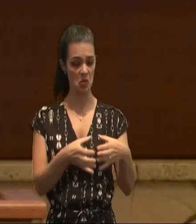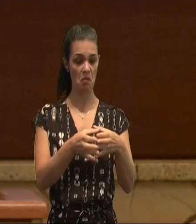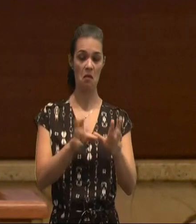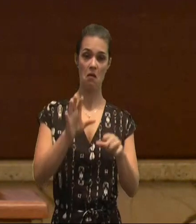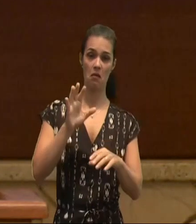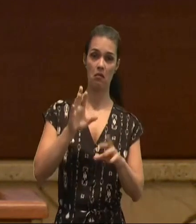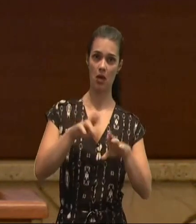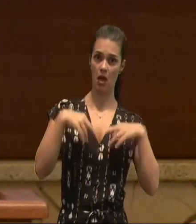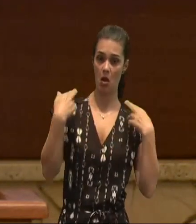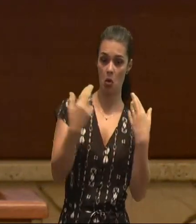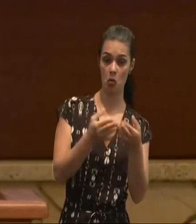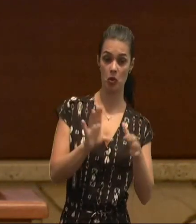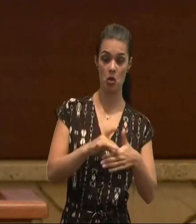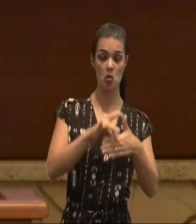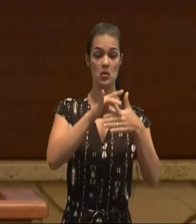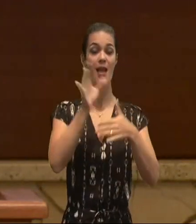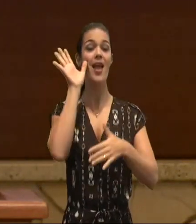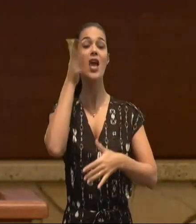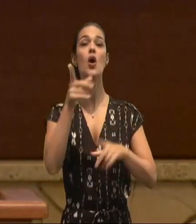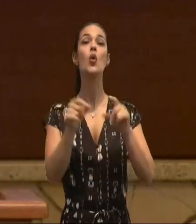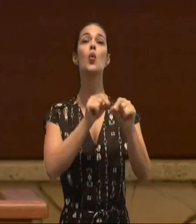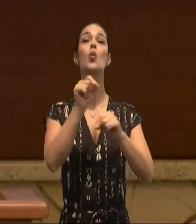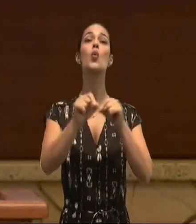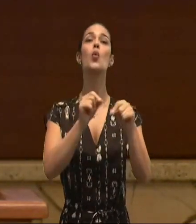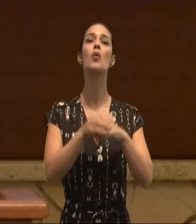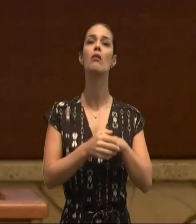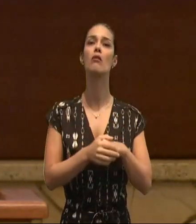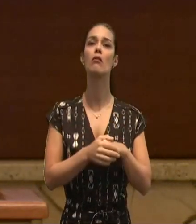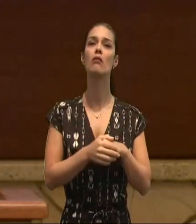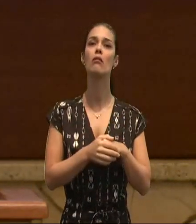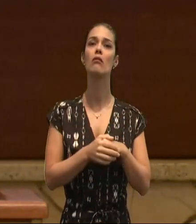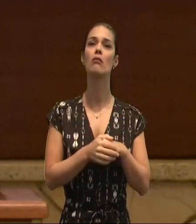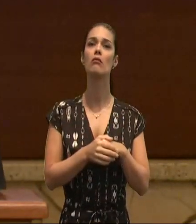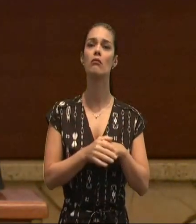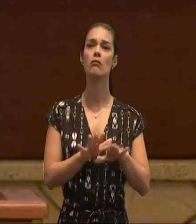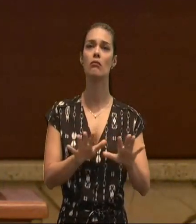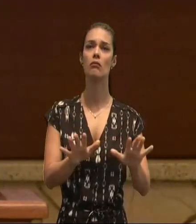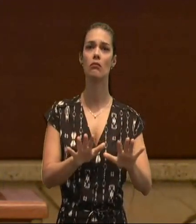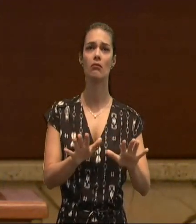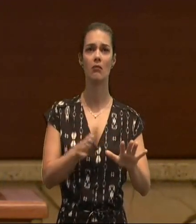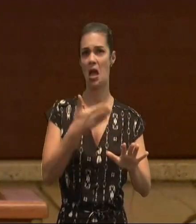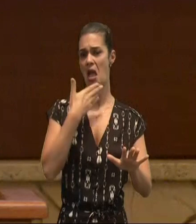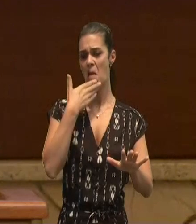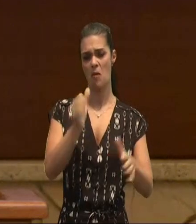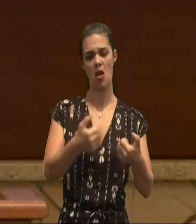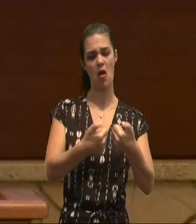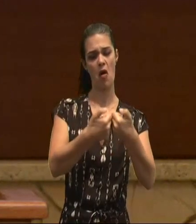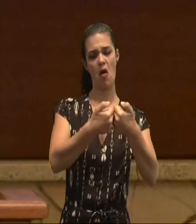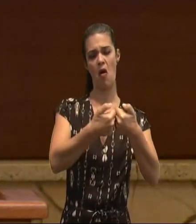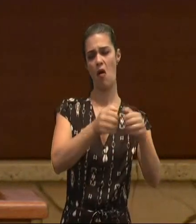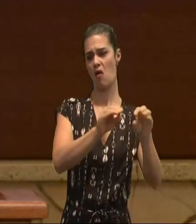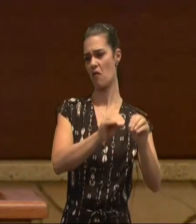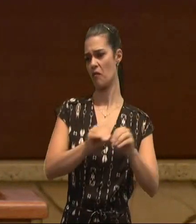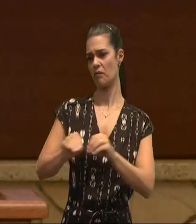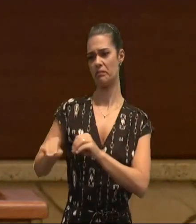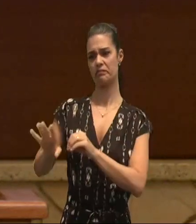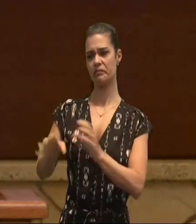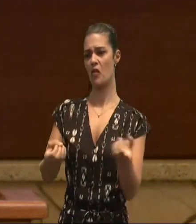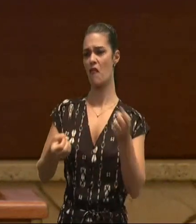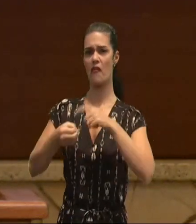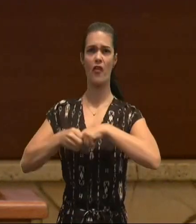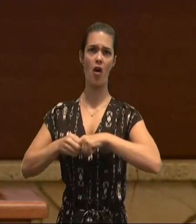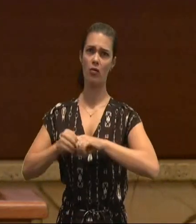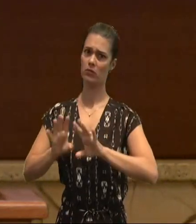e aquela liderança decidiu não mais perceber nenhum tipo de problema, uma vez que a arca do Senhor estava causando